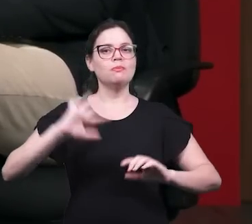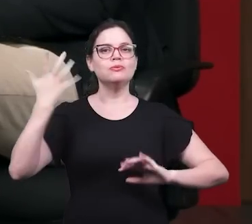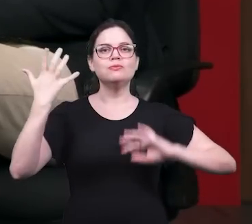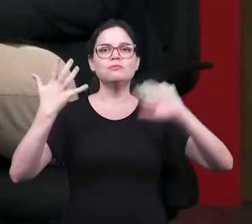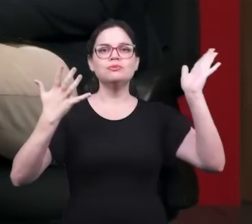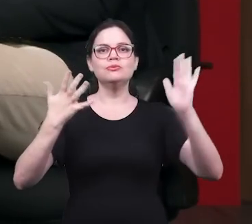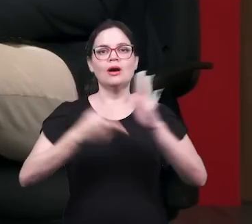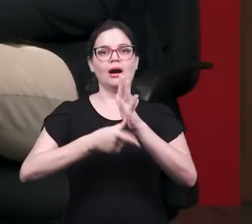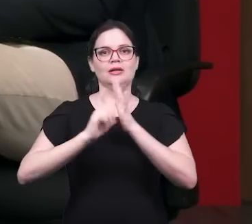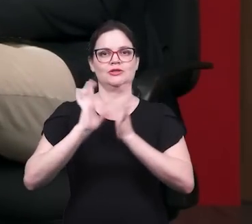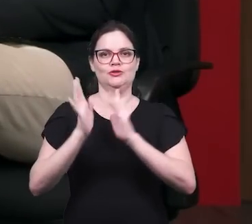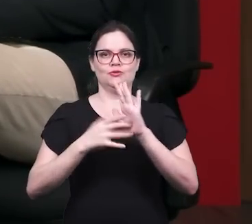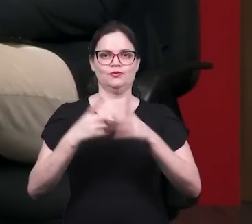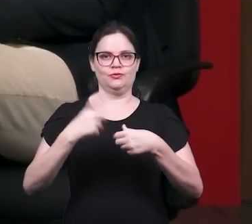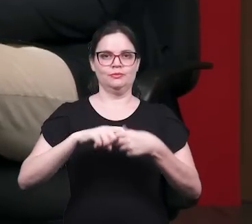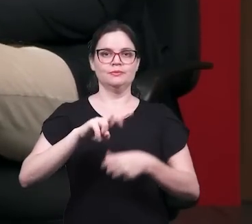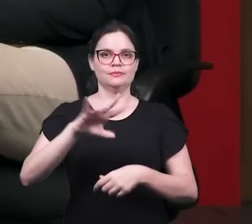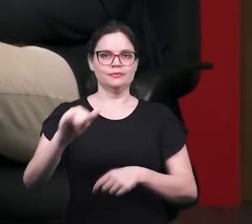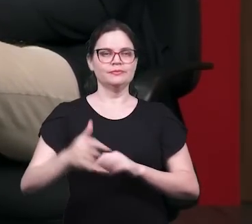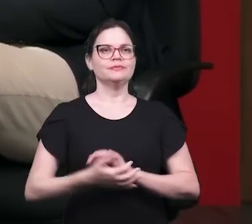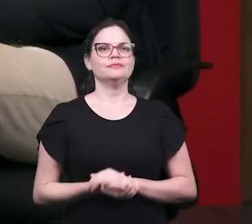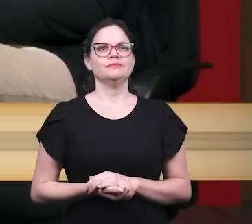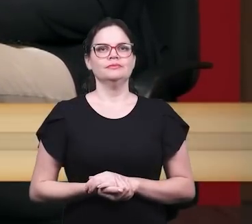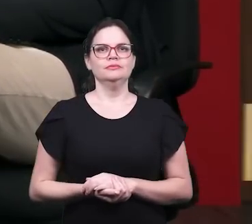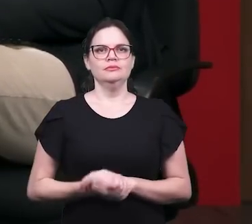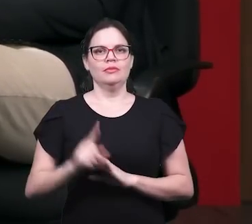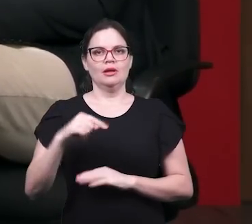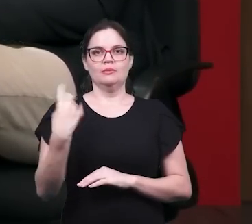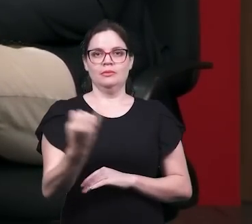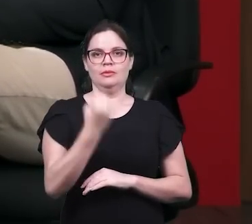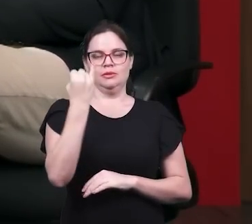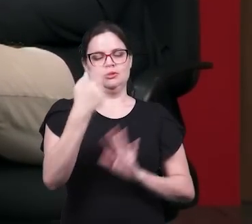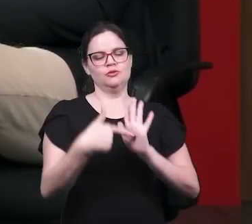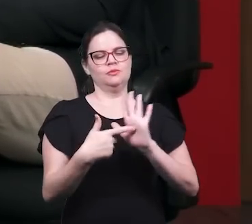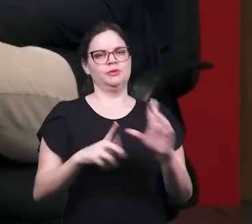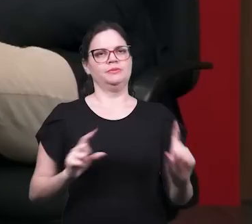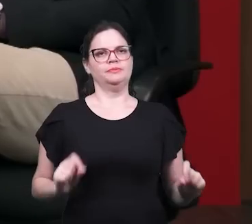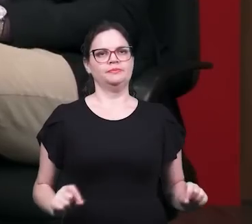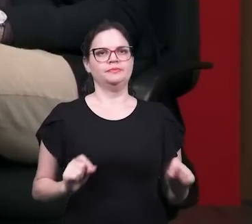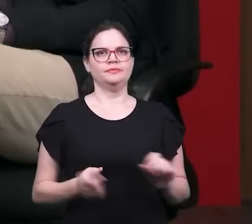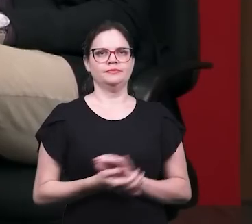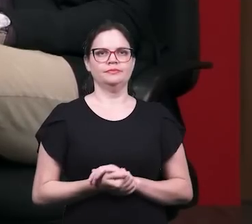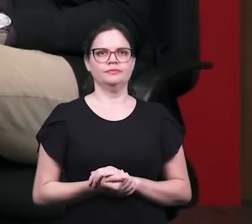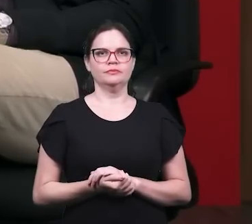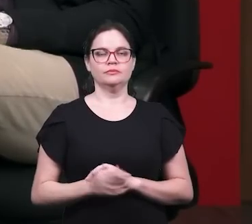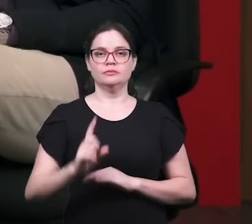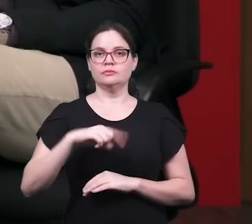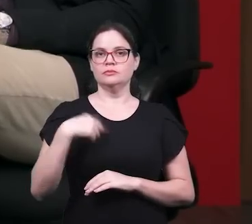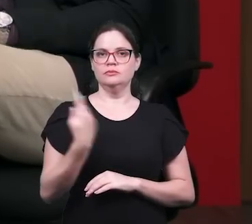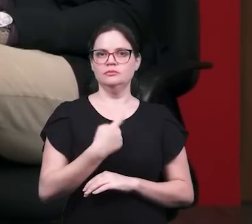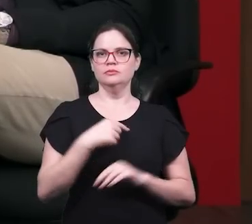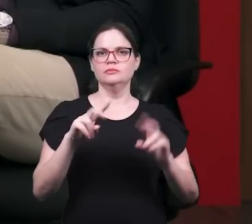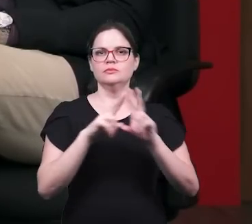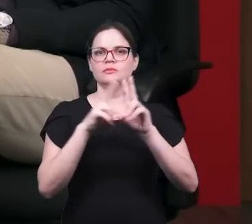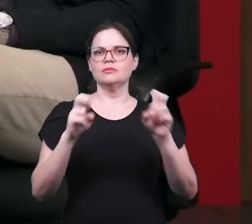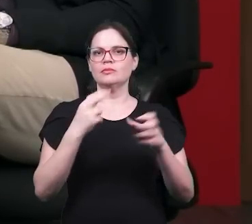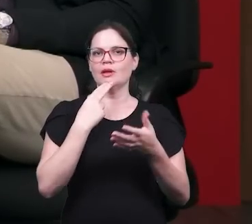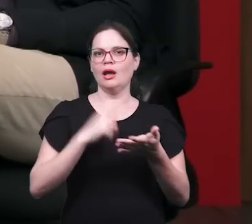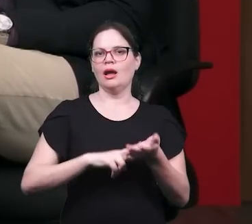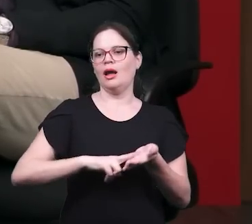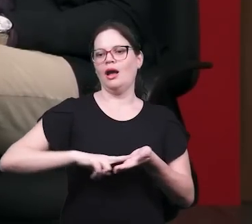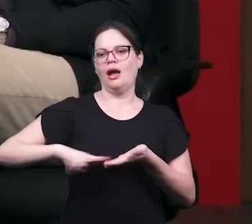Jesus. Amém. É importante destacarmos aqui uma coisa. Nós estamos falando das